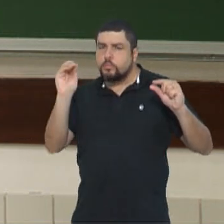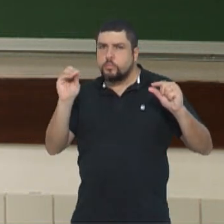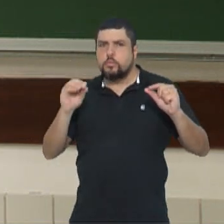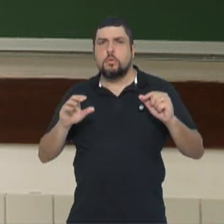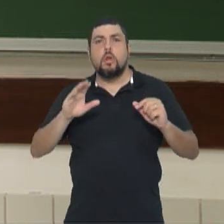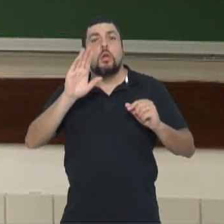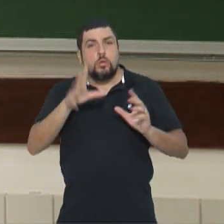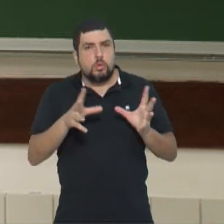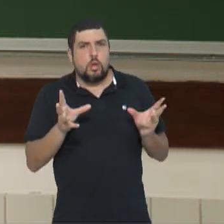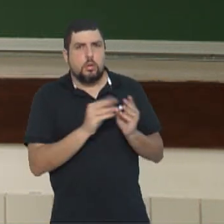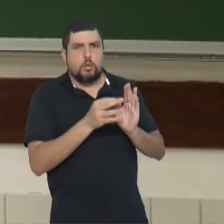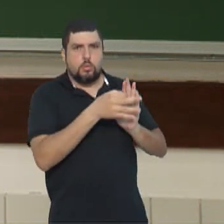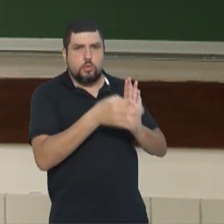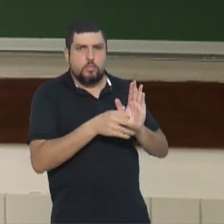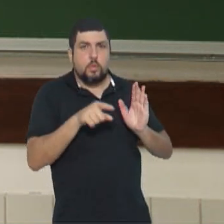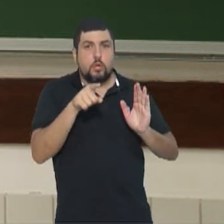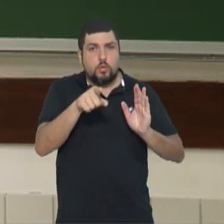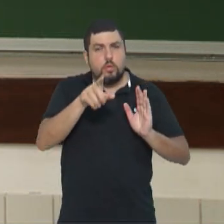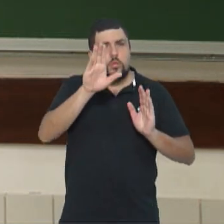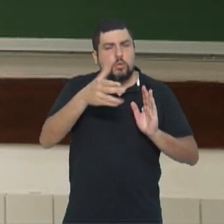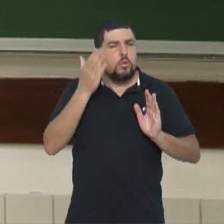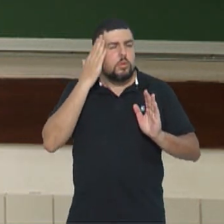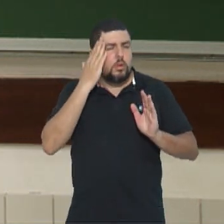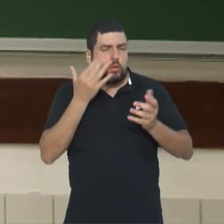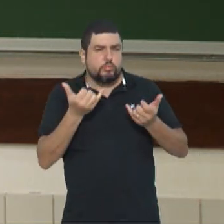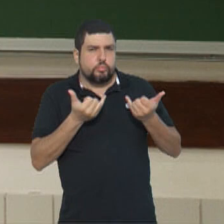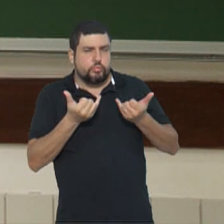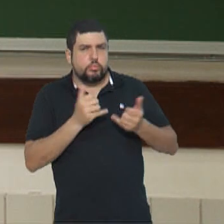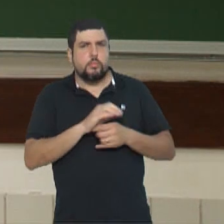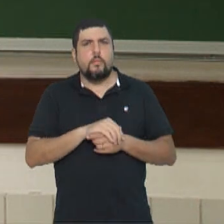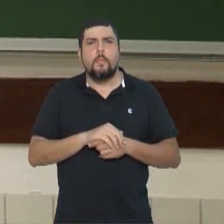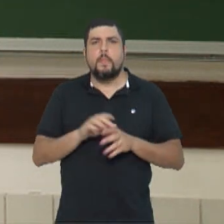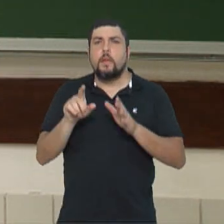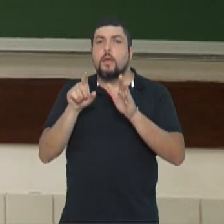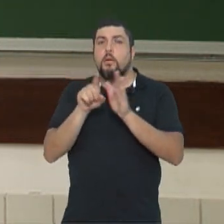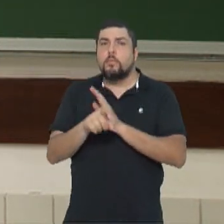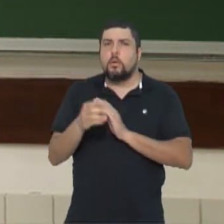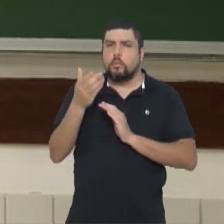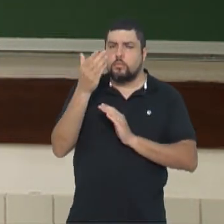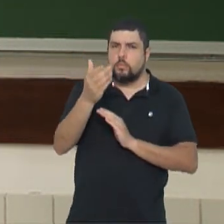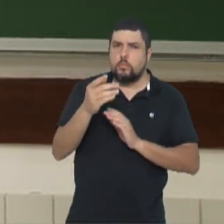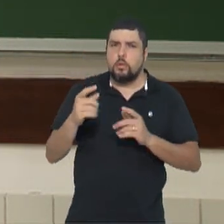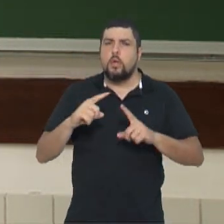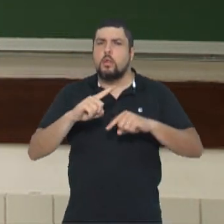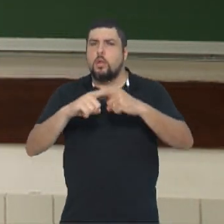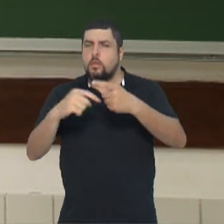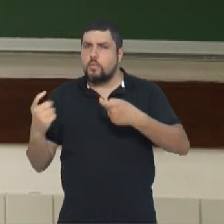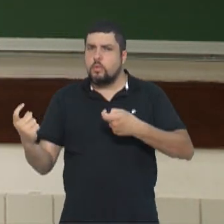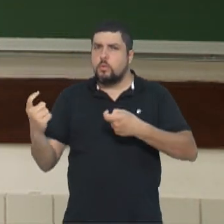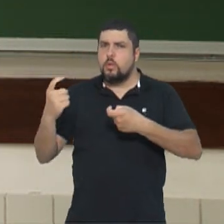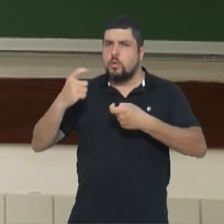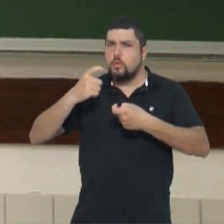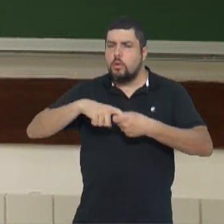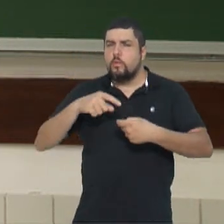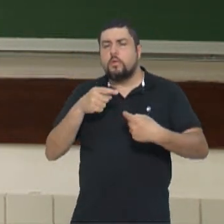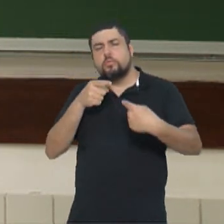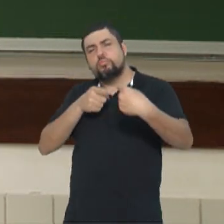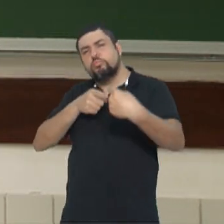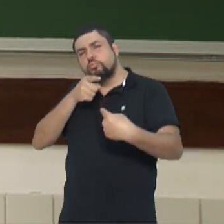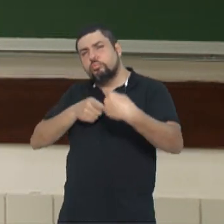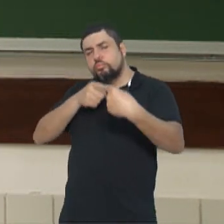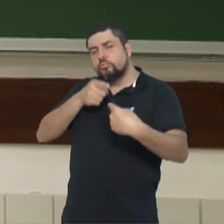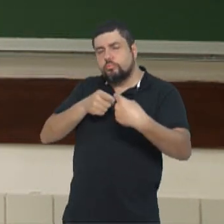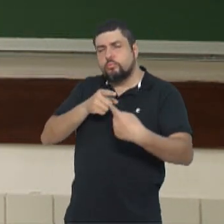resenha, você já tem isso aí em mente, algumas informações. Perguntas para você e eu volto para a gente conversar sobre